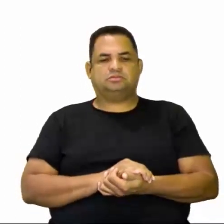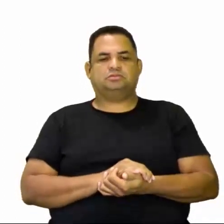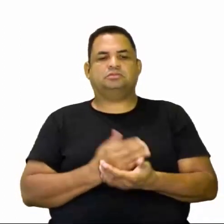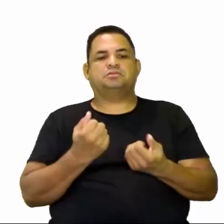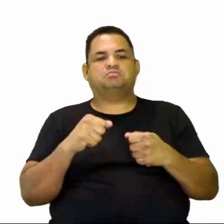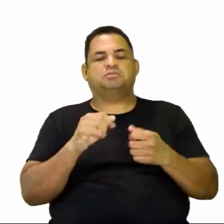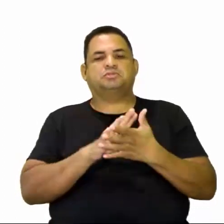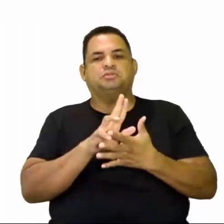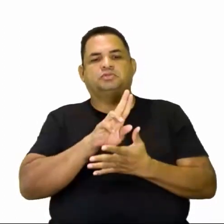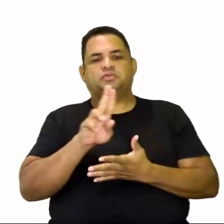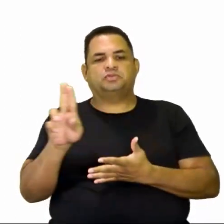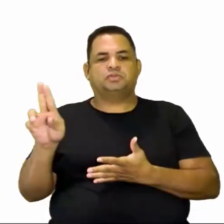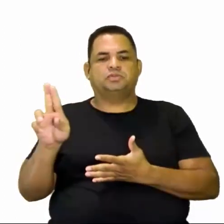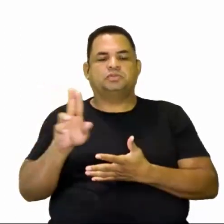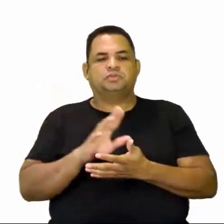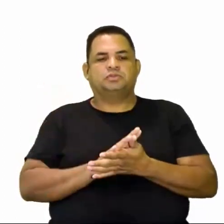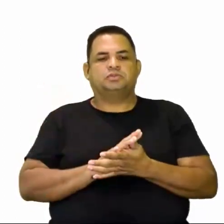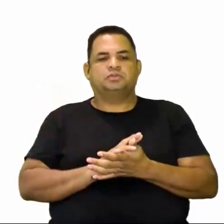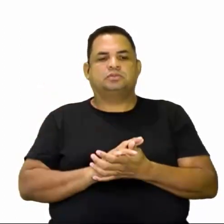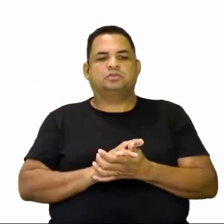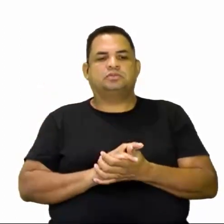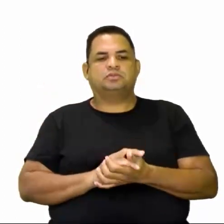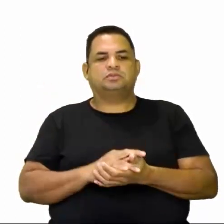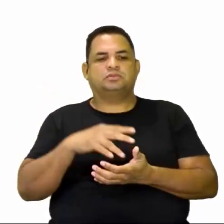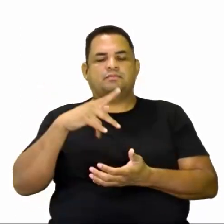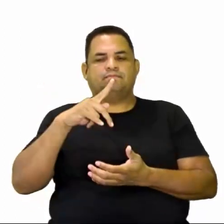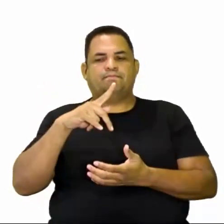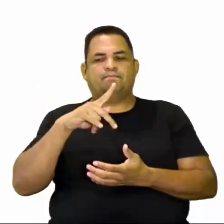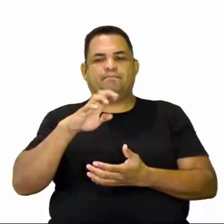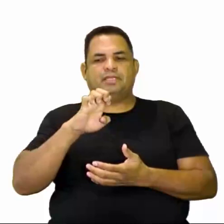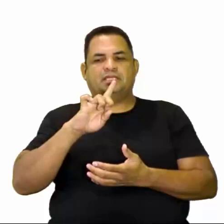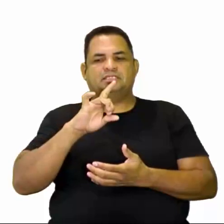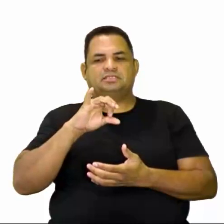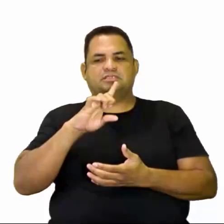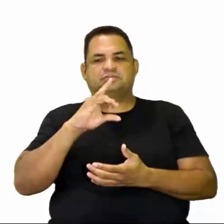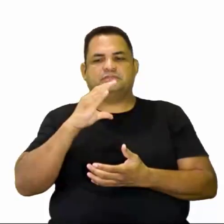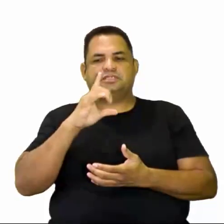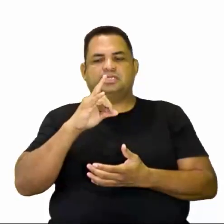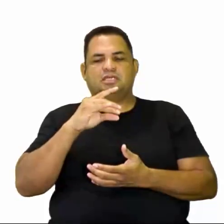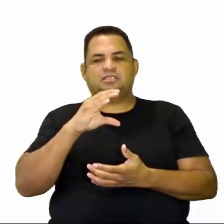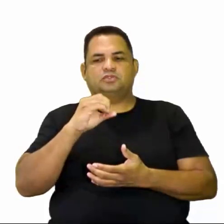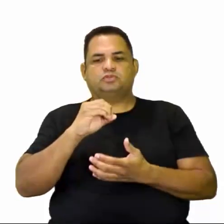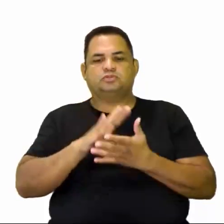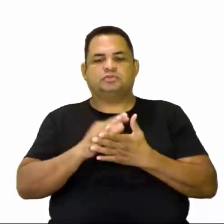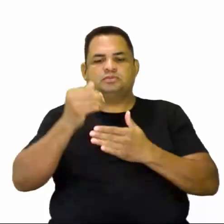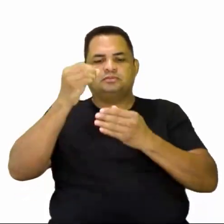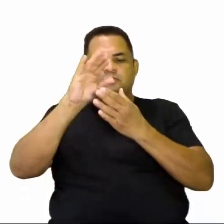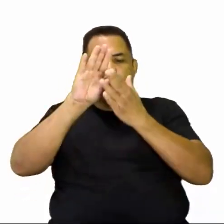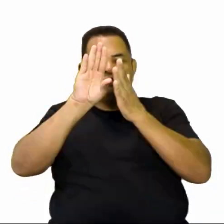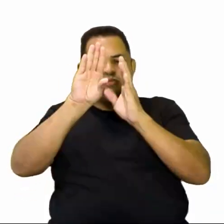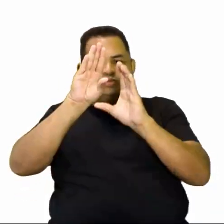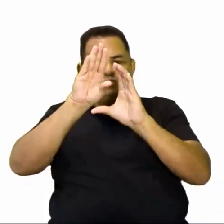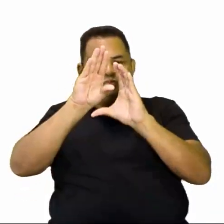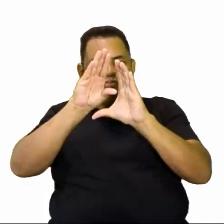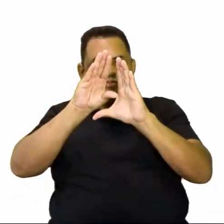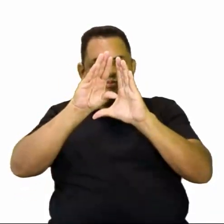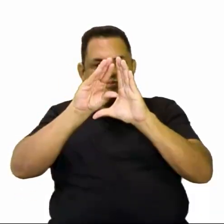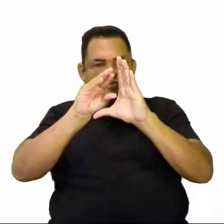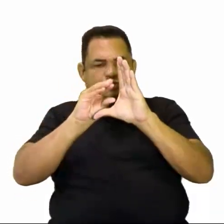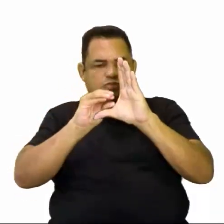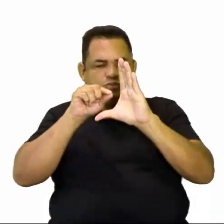pode denominar isso de precipitado, ok? Então ele vai para o fundo do recipiente e ele não